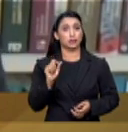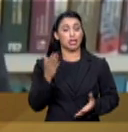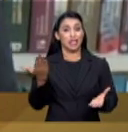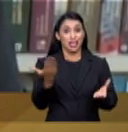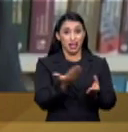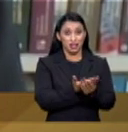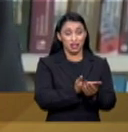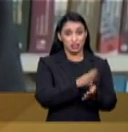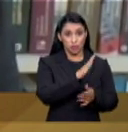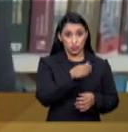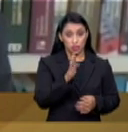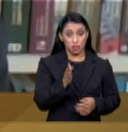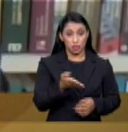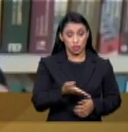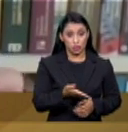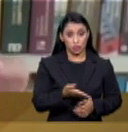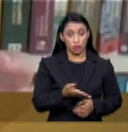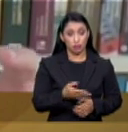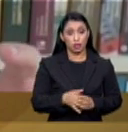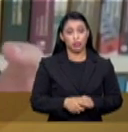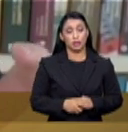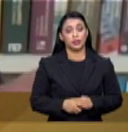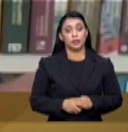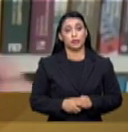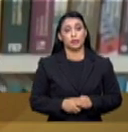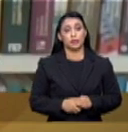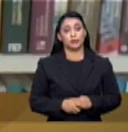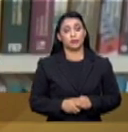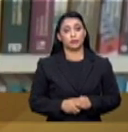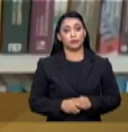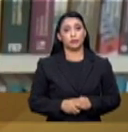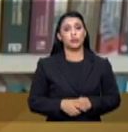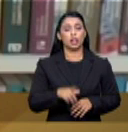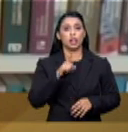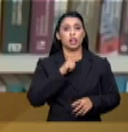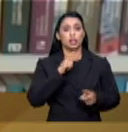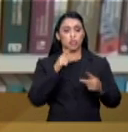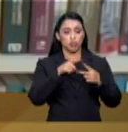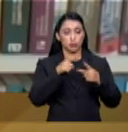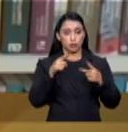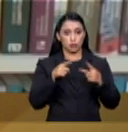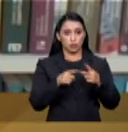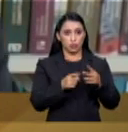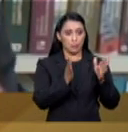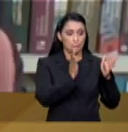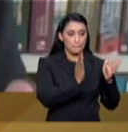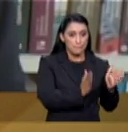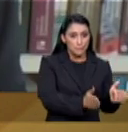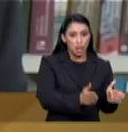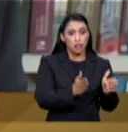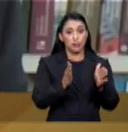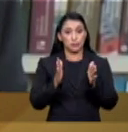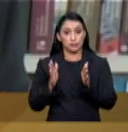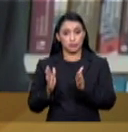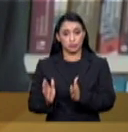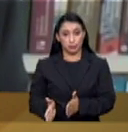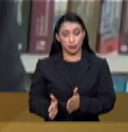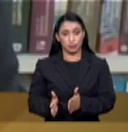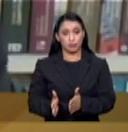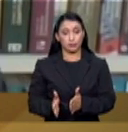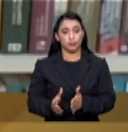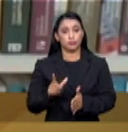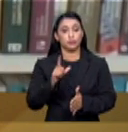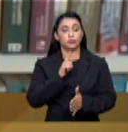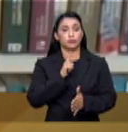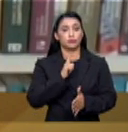ação rescisória, ela é processada em duas fases. Nós temos a decisão rescindente e